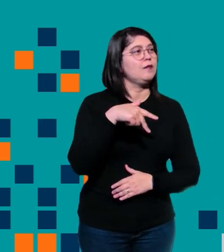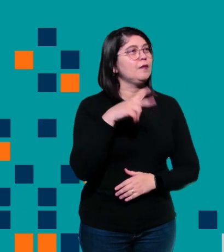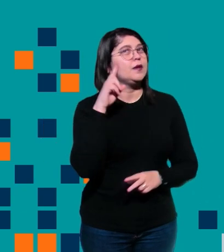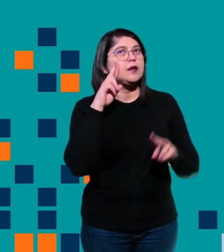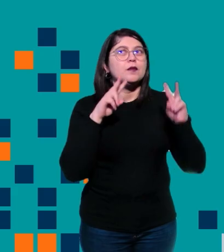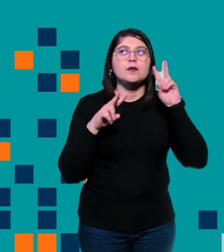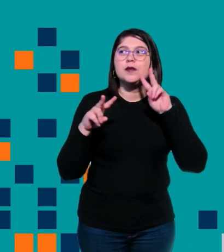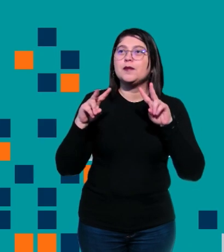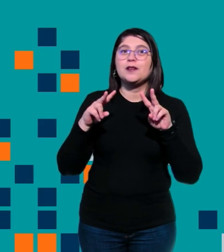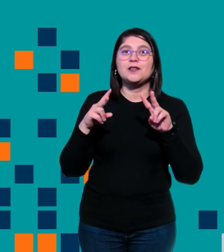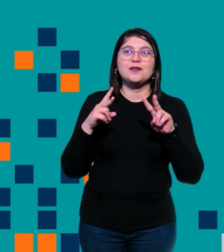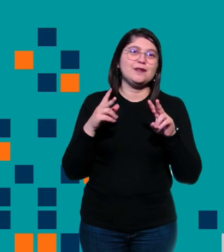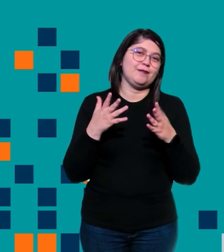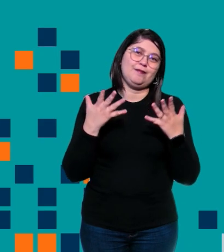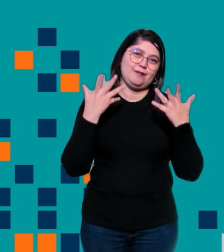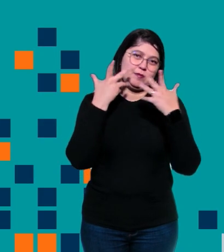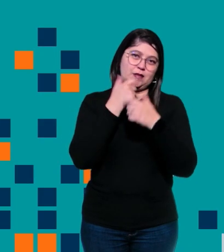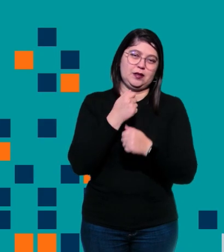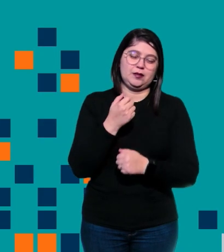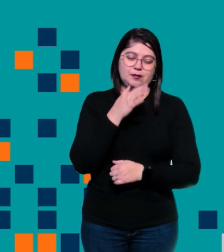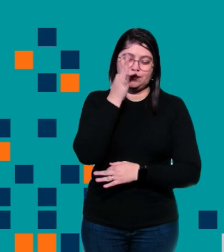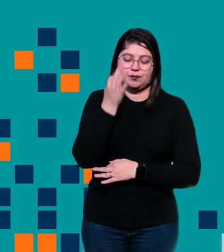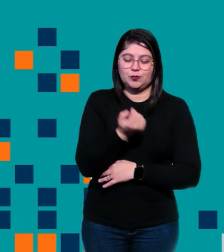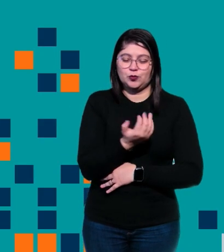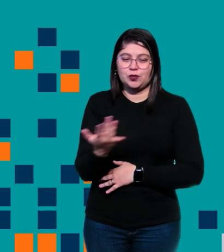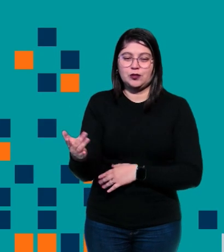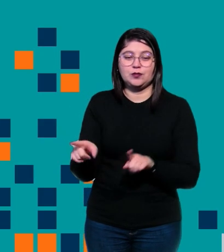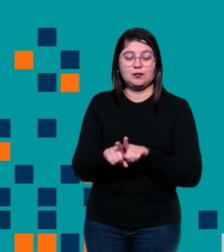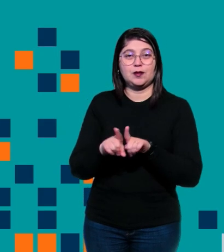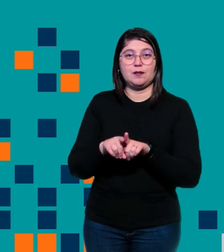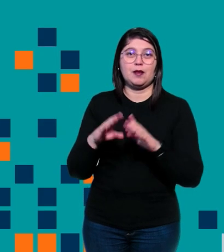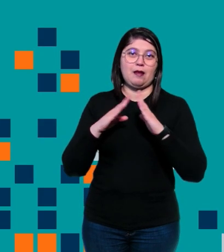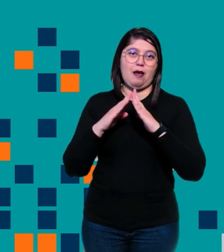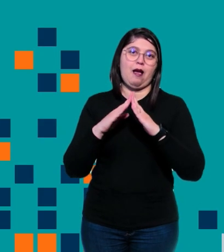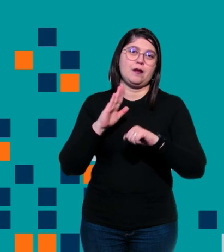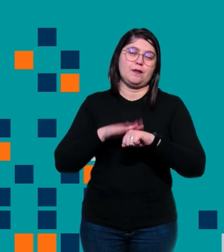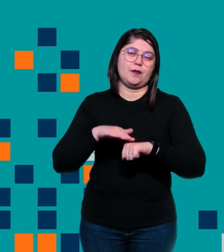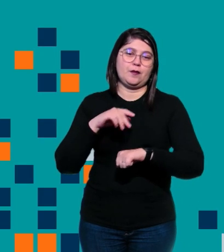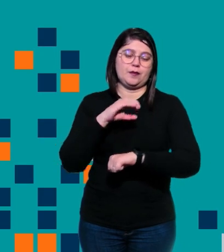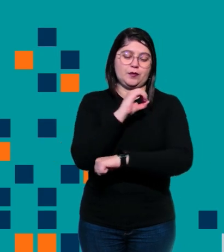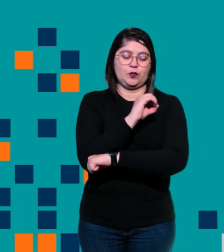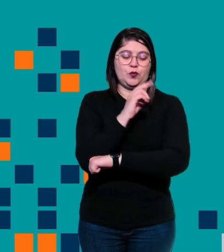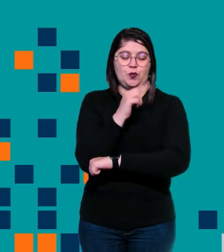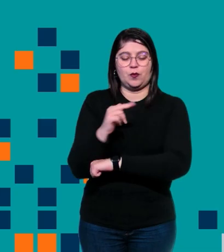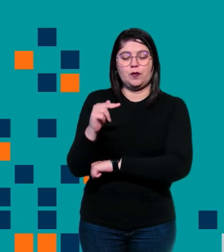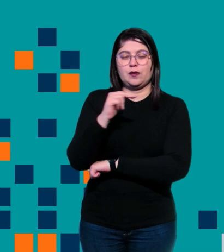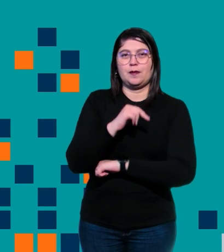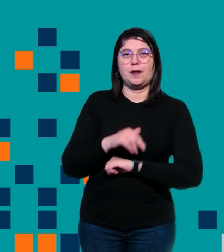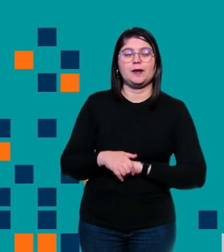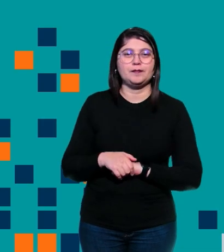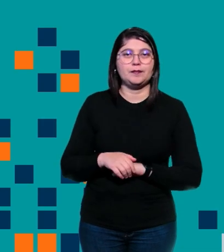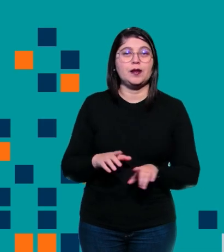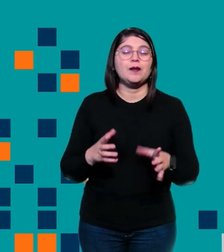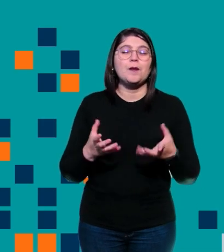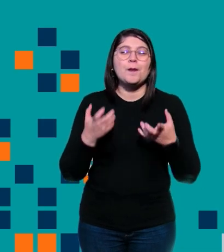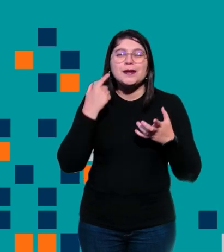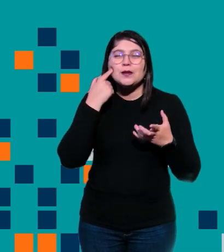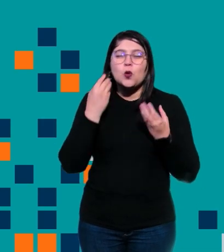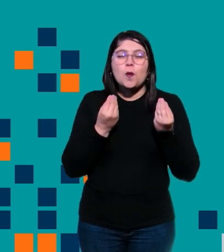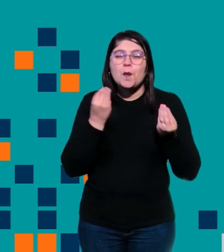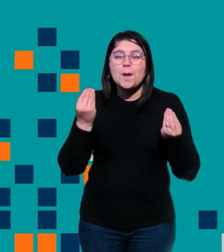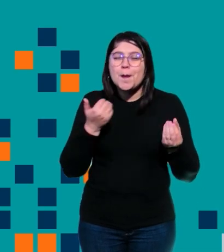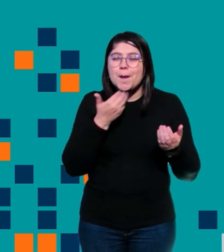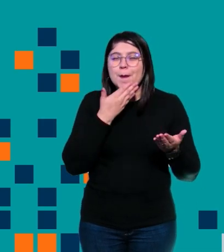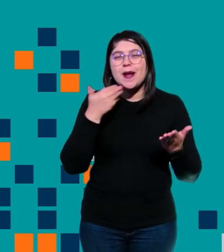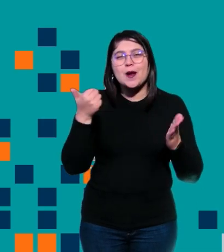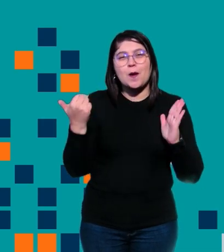do jardim do Bulemax e da casa do Niemeyer, né? Então, e o impacto buscou-se o menor impacto, né, Tiago? Nesse caso,